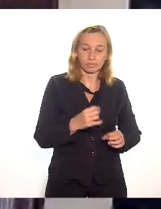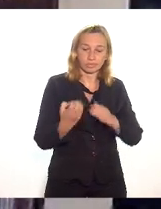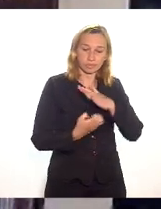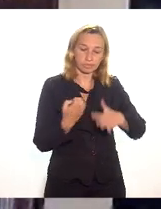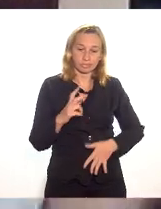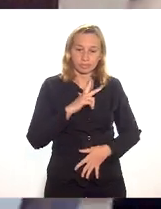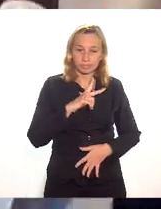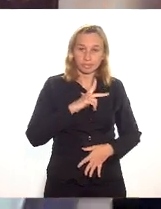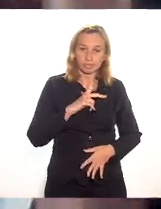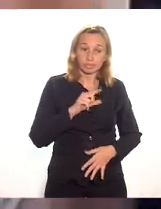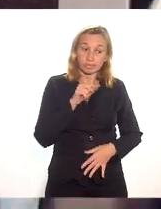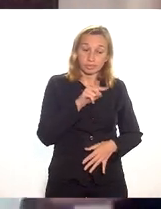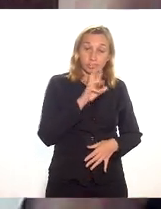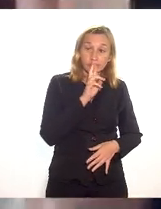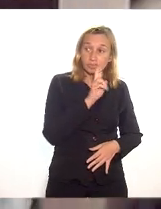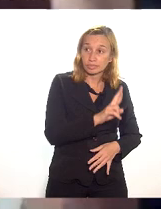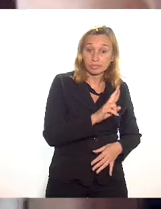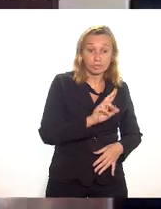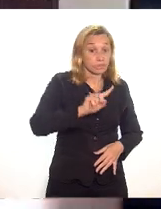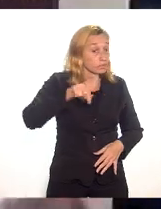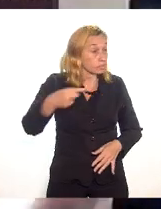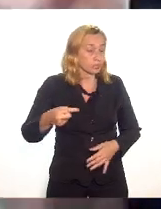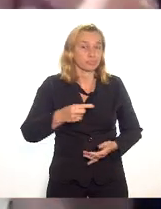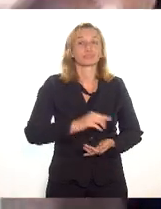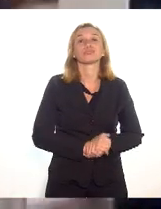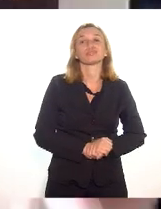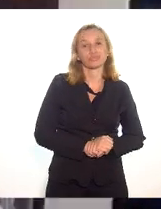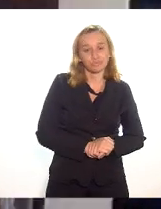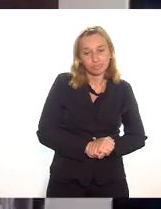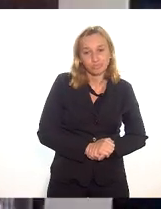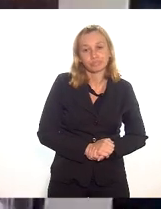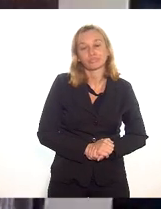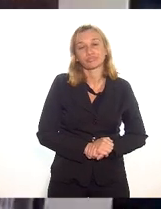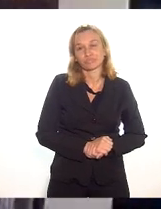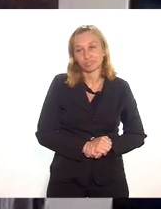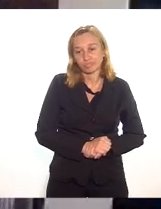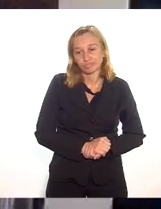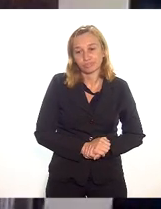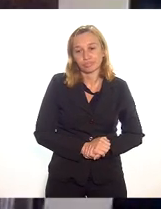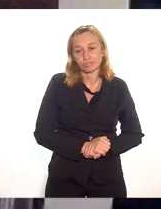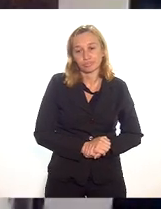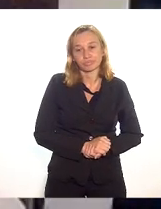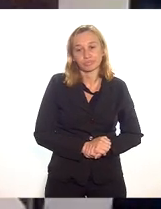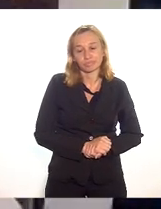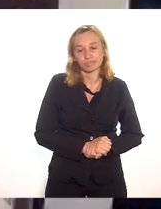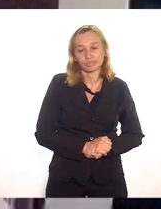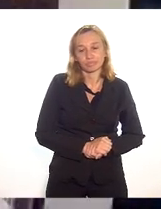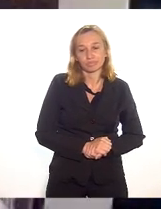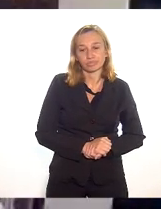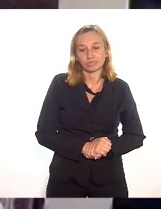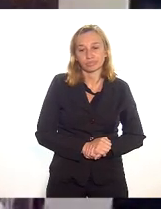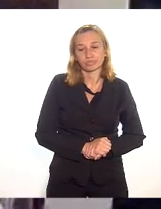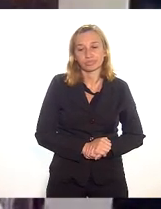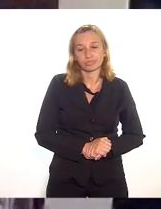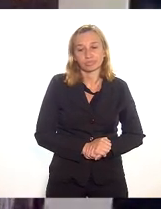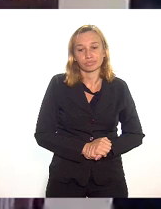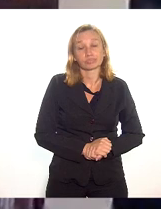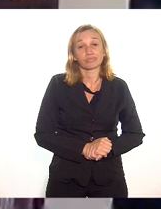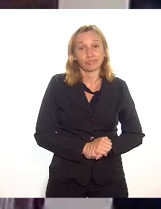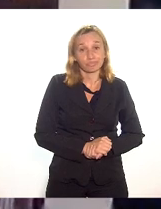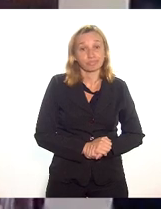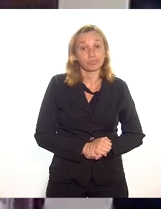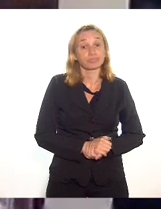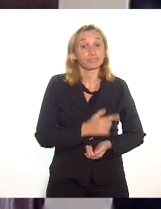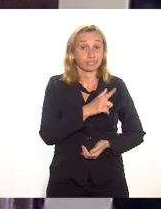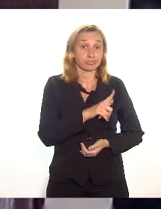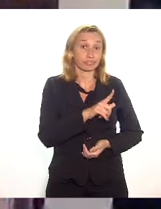outra. Os resultados são norteados pela lógica única e exclusivamente do lucro. E